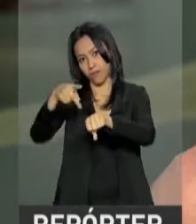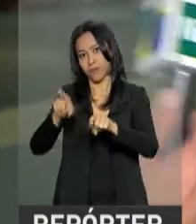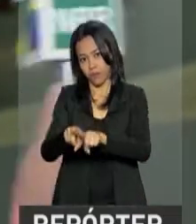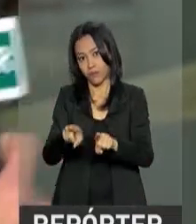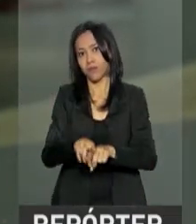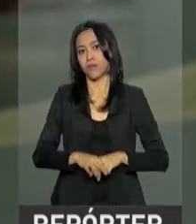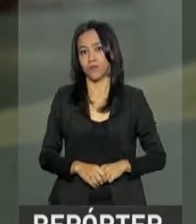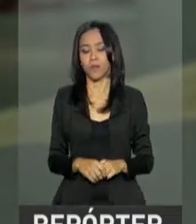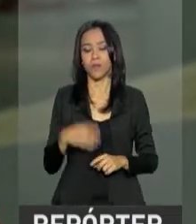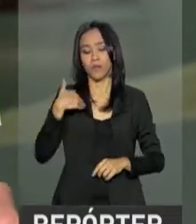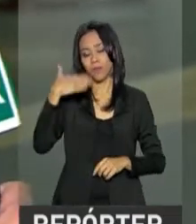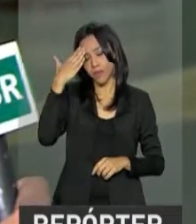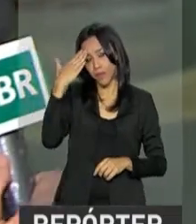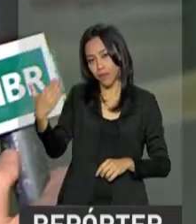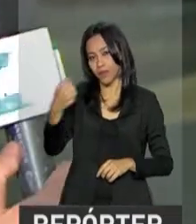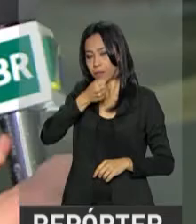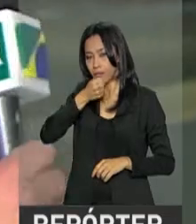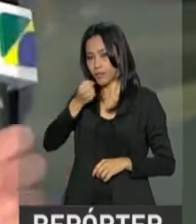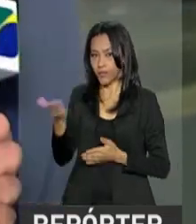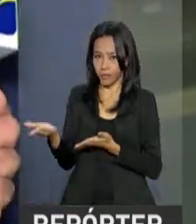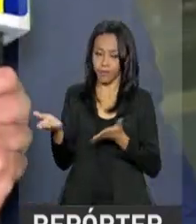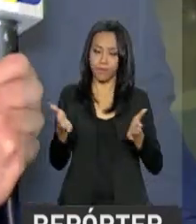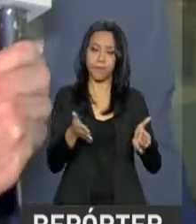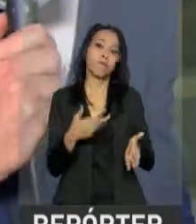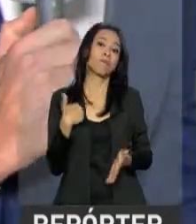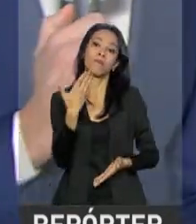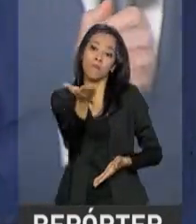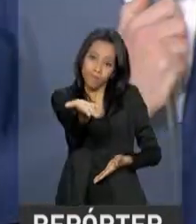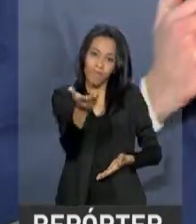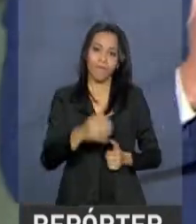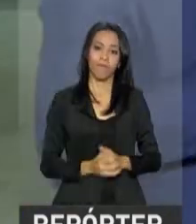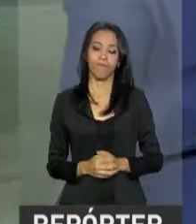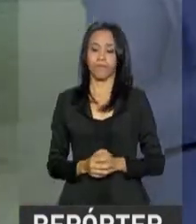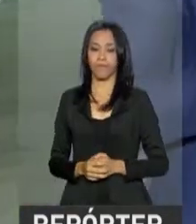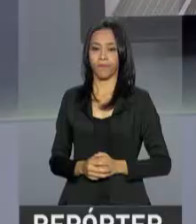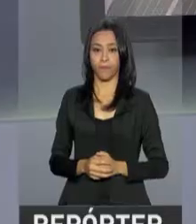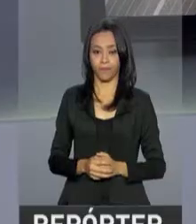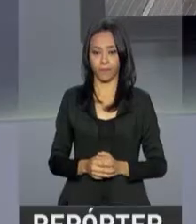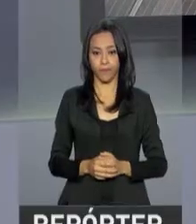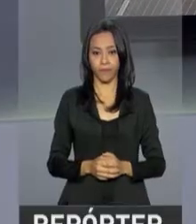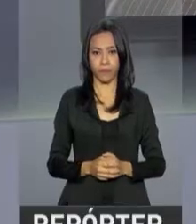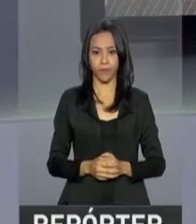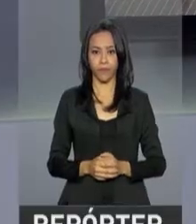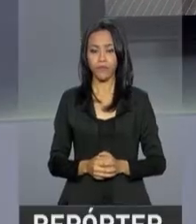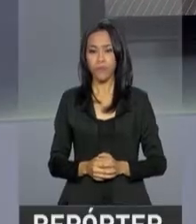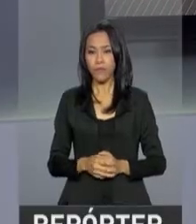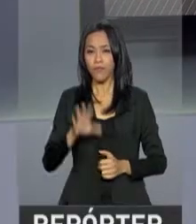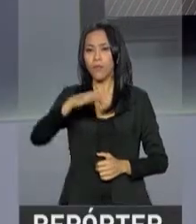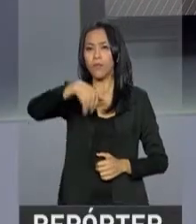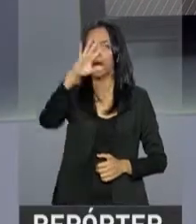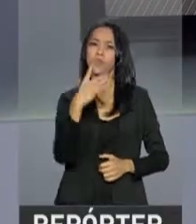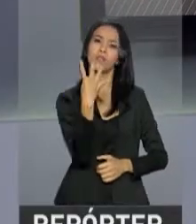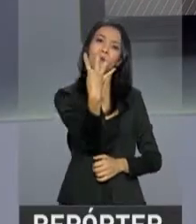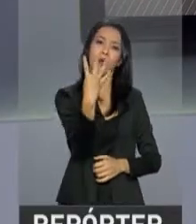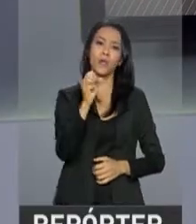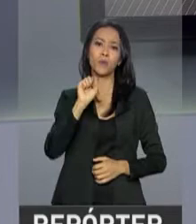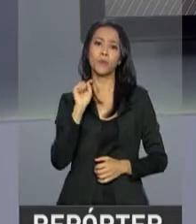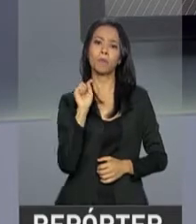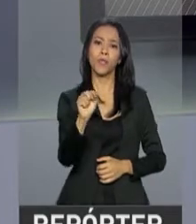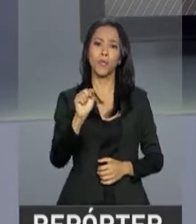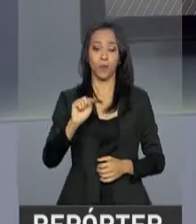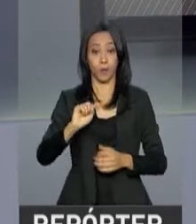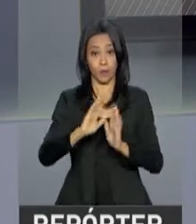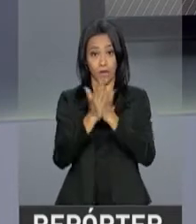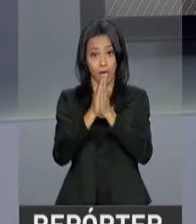muito obrigado pela entrevista o coordenador volto com você no estúdio mais de quatro mil carteiras de trabalho